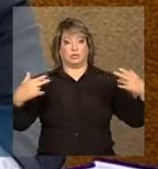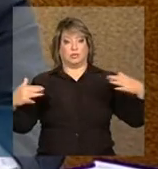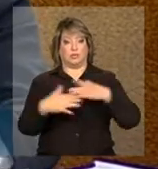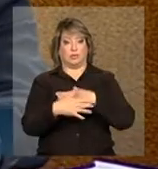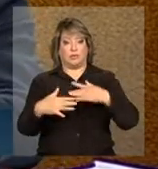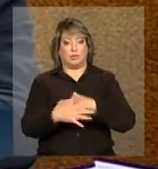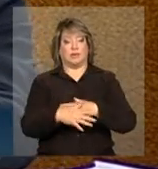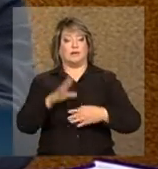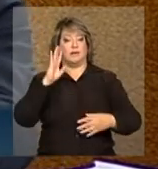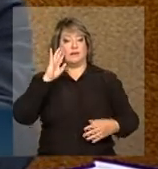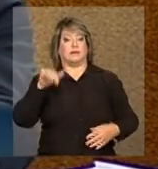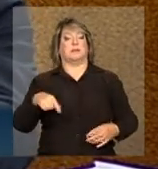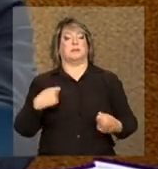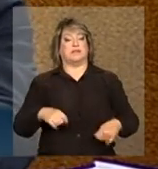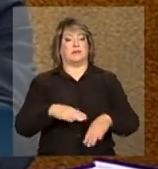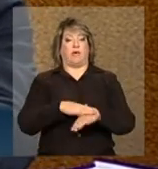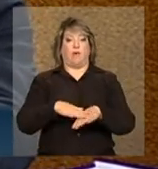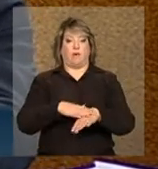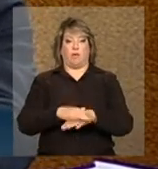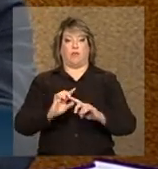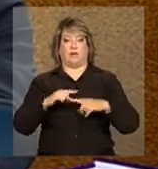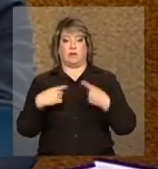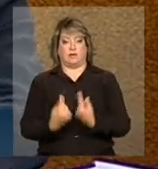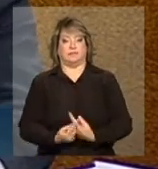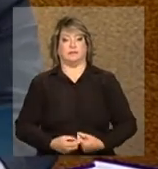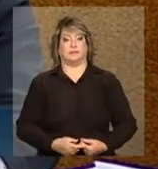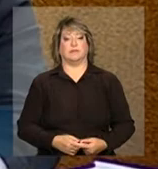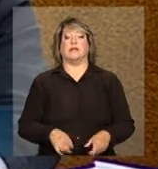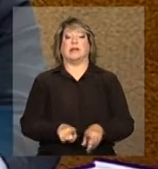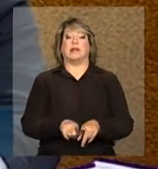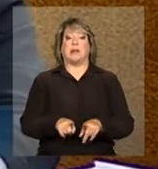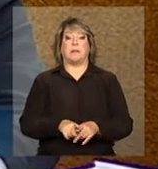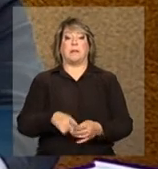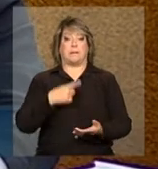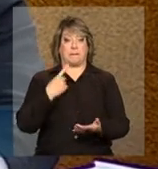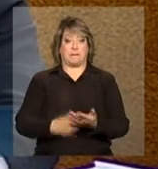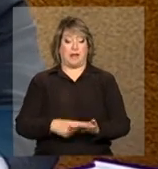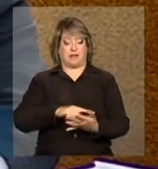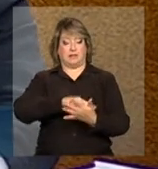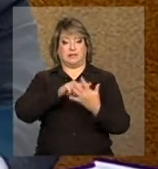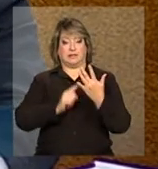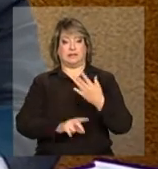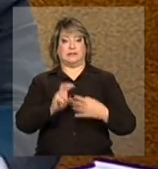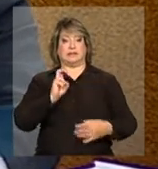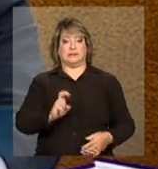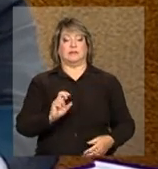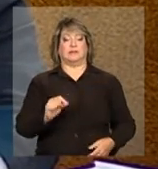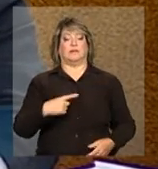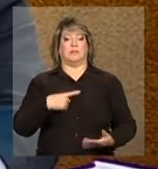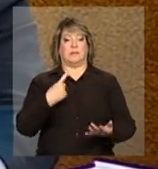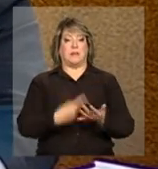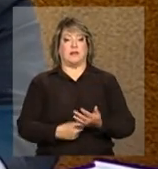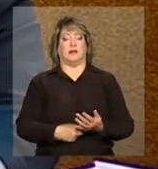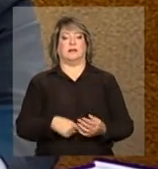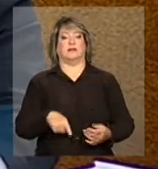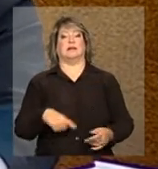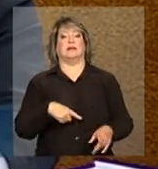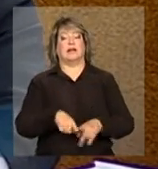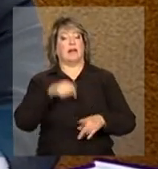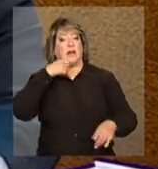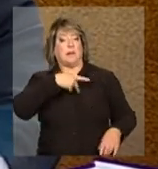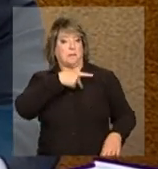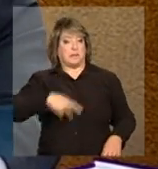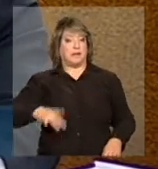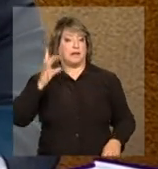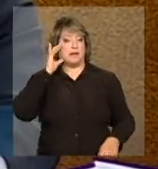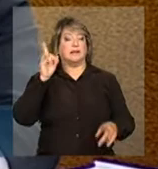propriamente o tema das cidades. Além desses pactos da reforma política, responsabilidade fiscal e mobilidade urbana, a presidenta fez